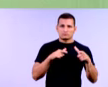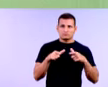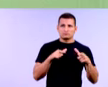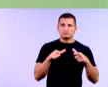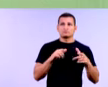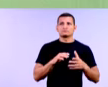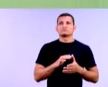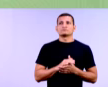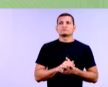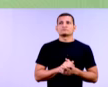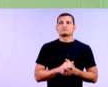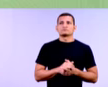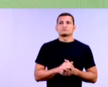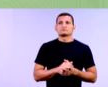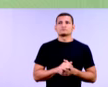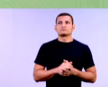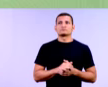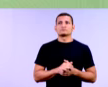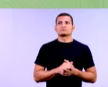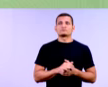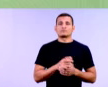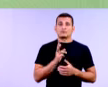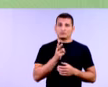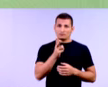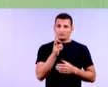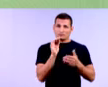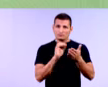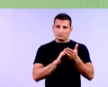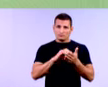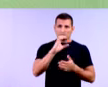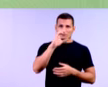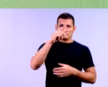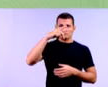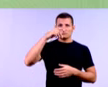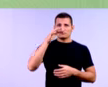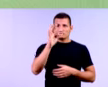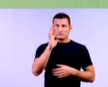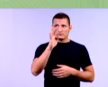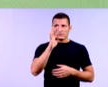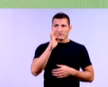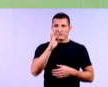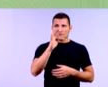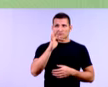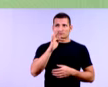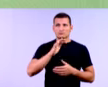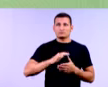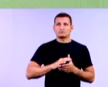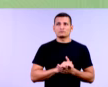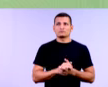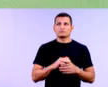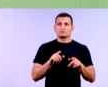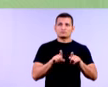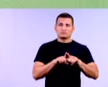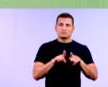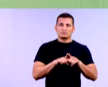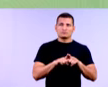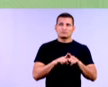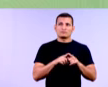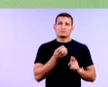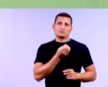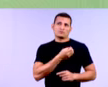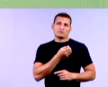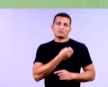os devidos fins que o senhor sempre colocar na declaração CPF e registro geral para fundamentar